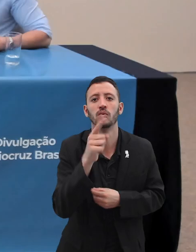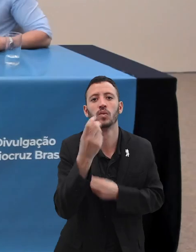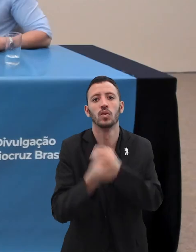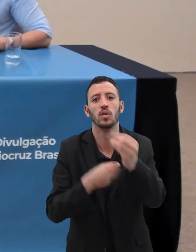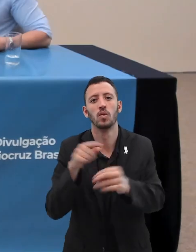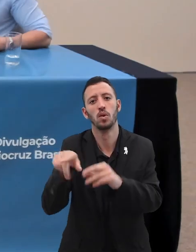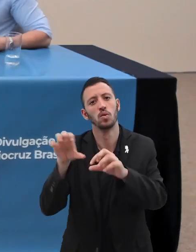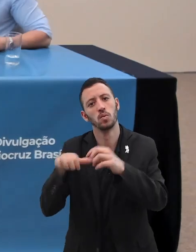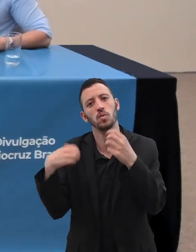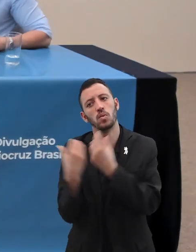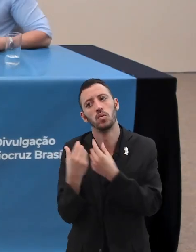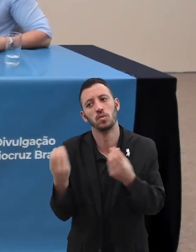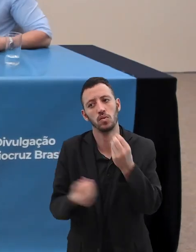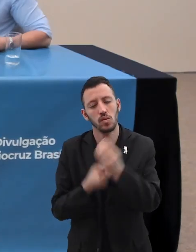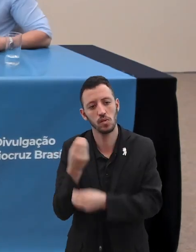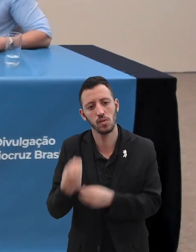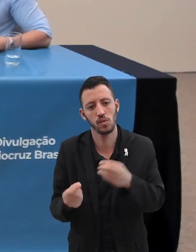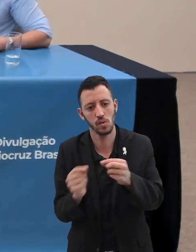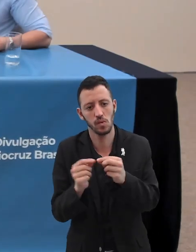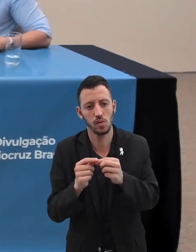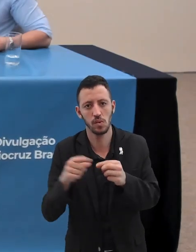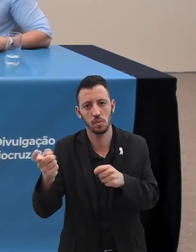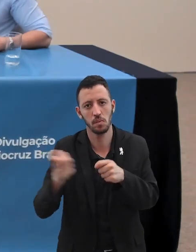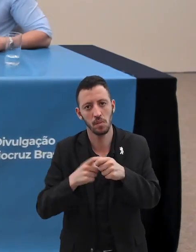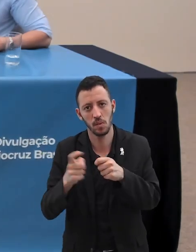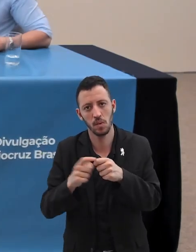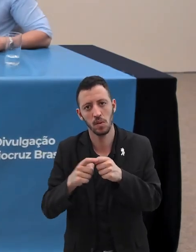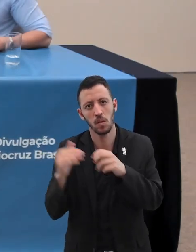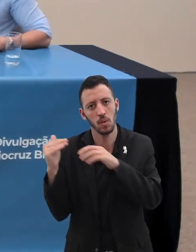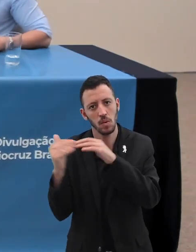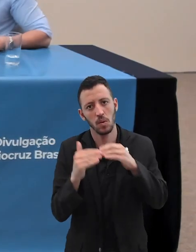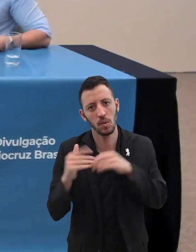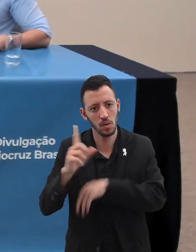faz um congresso, vai no congresso, cobrir um congresso de médico, de acordo